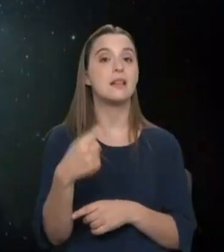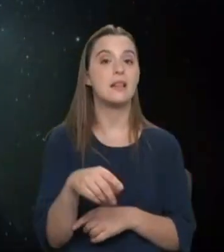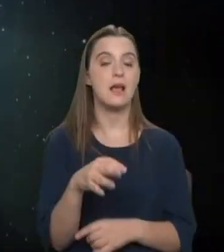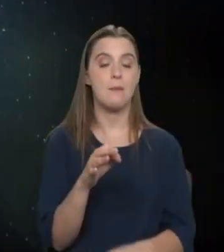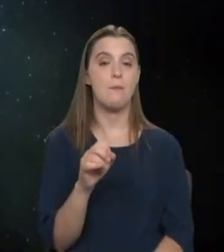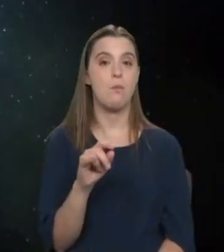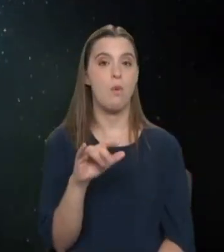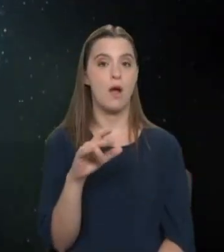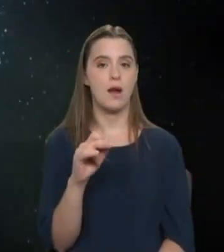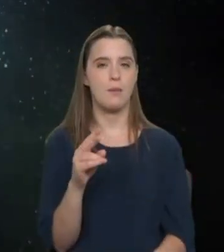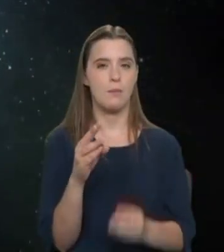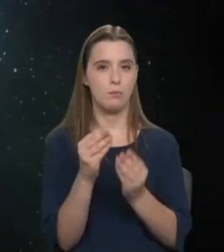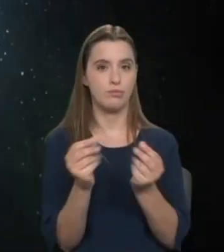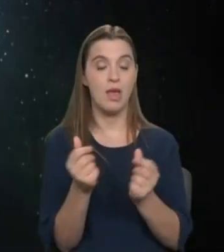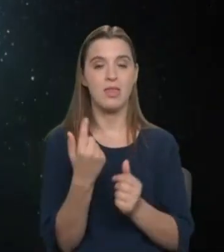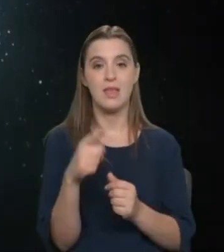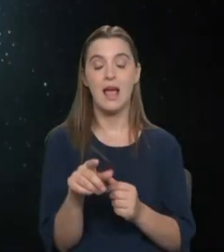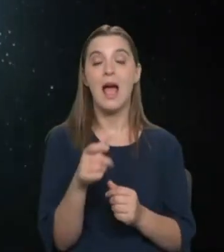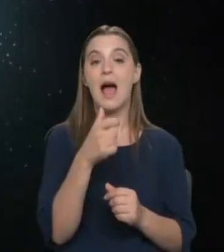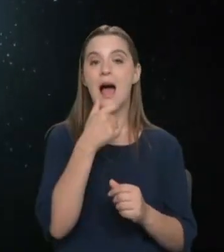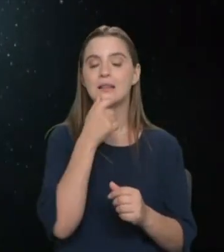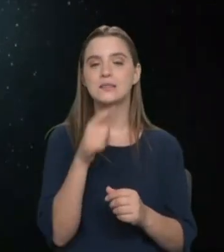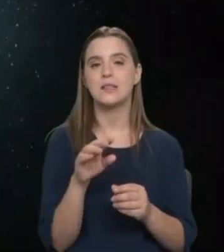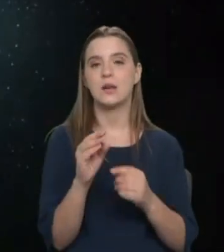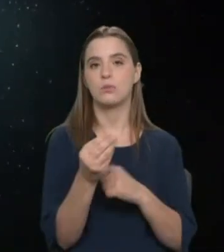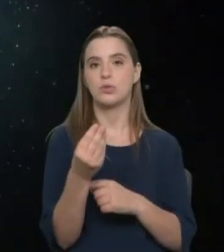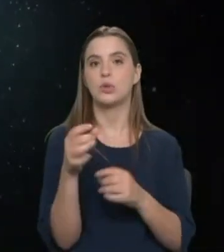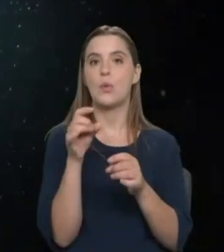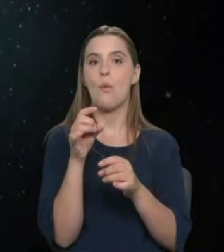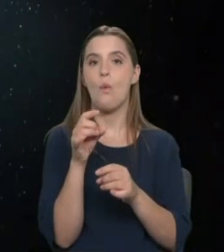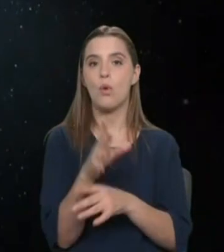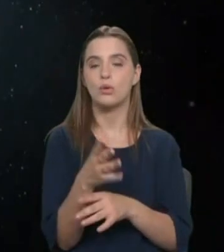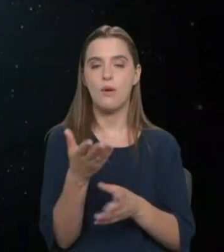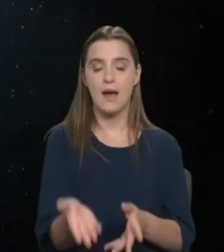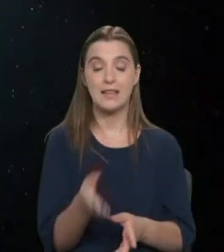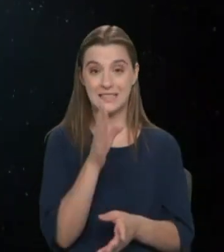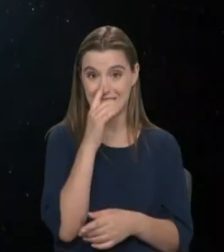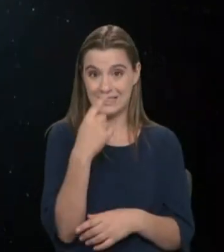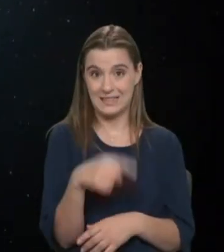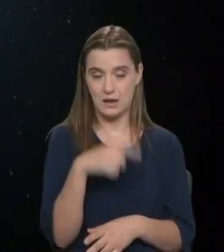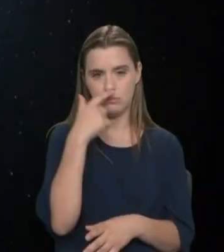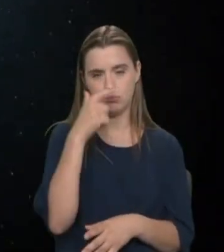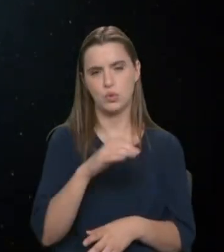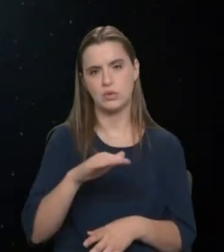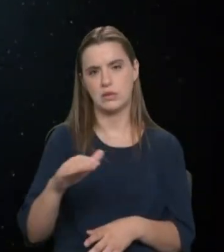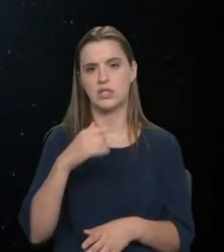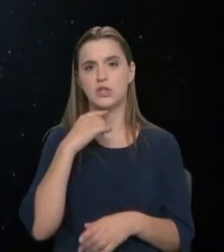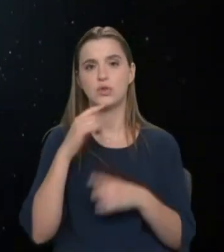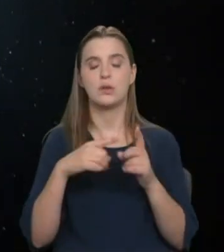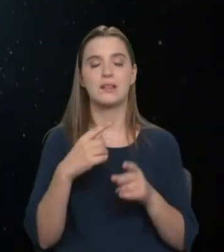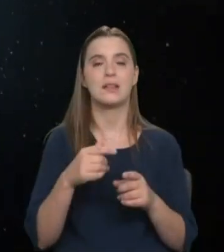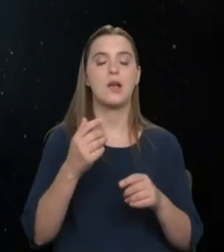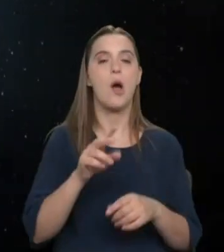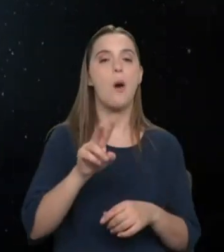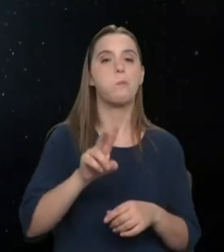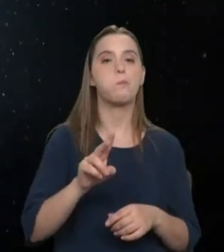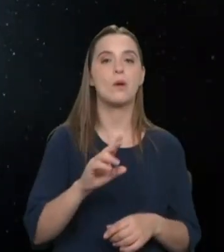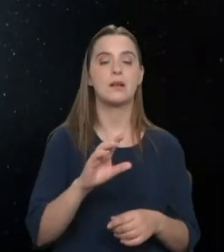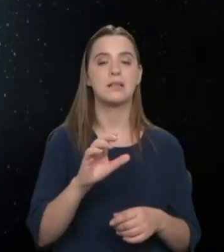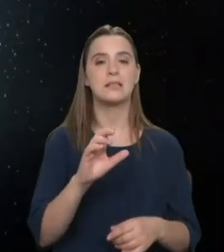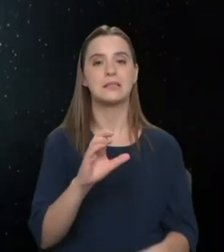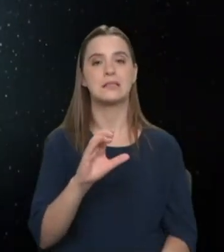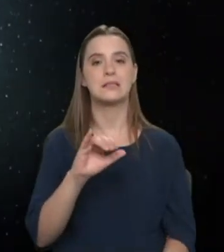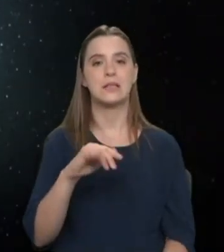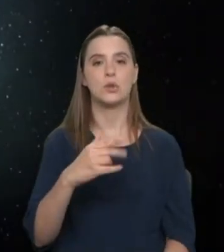corpos. Se existem outros corpos, dizem estes cientistas, eventualmente nós temos é mesmo um segundo cinturão de Kuiper e, portanto, temos que, se